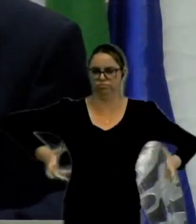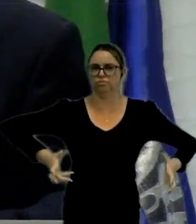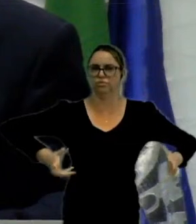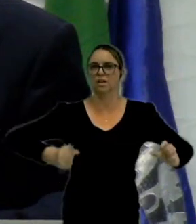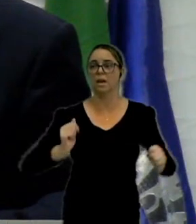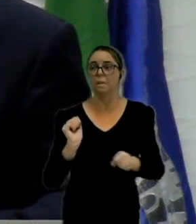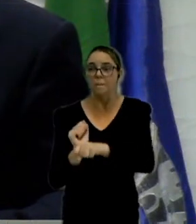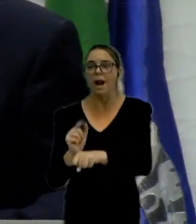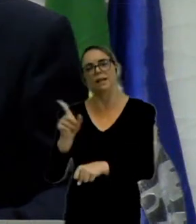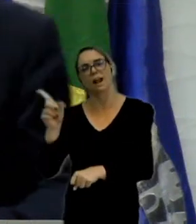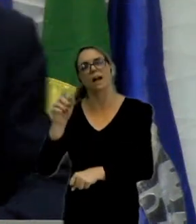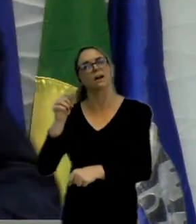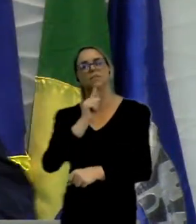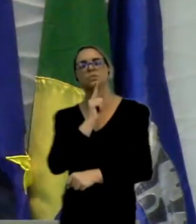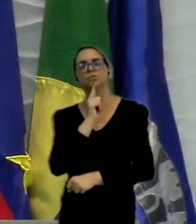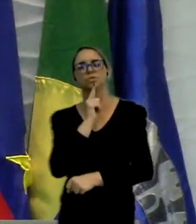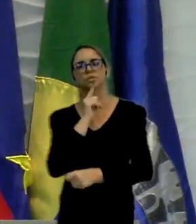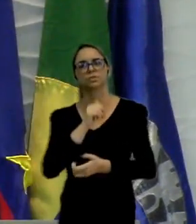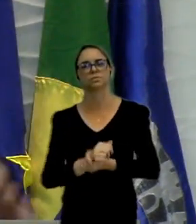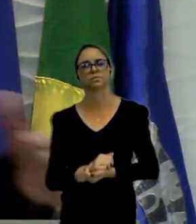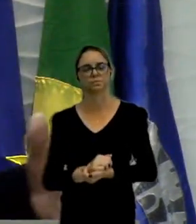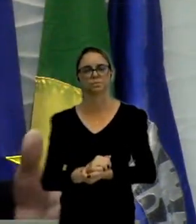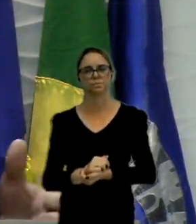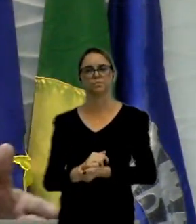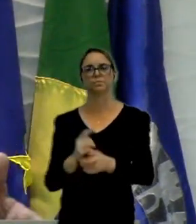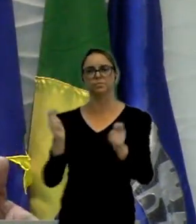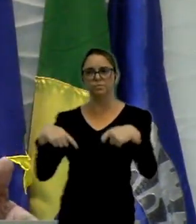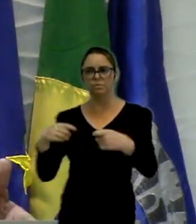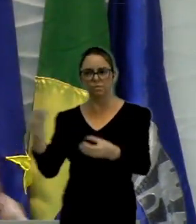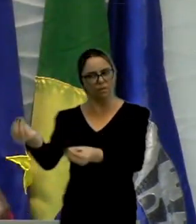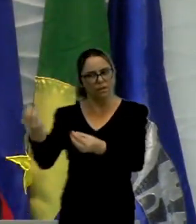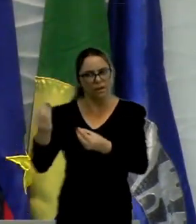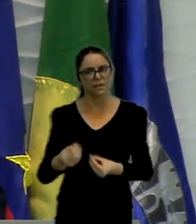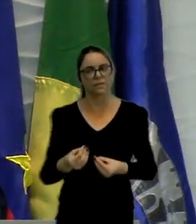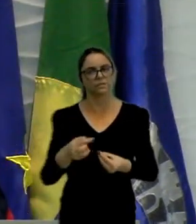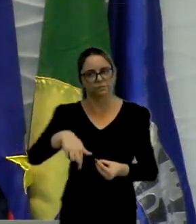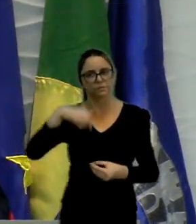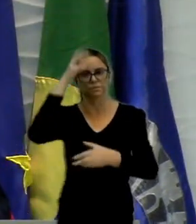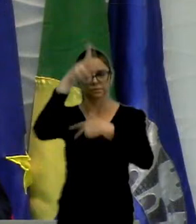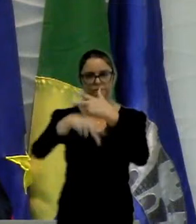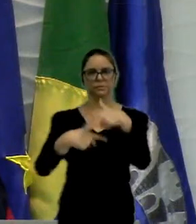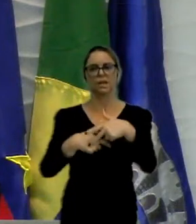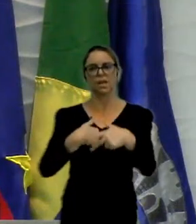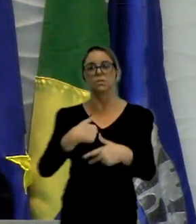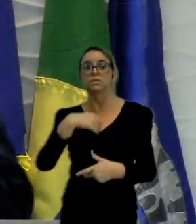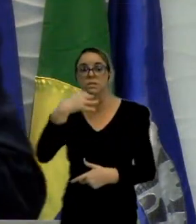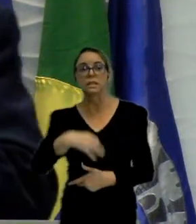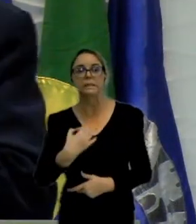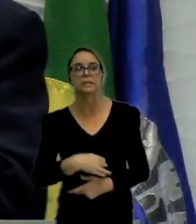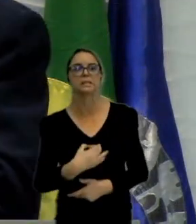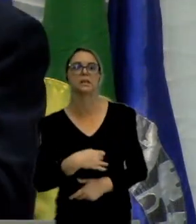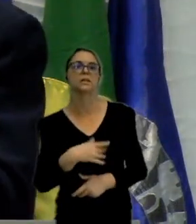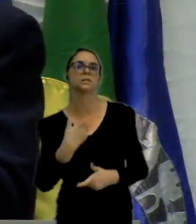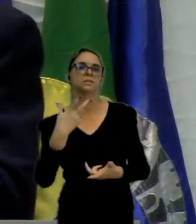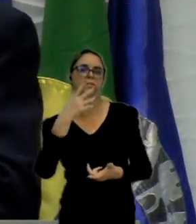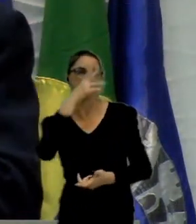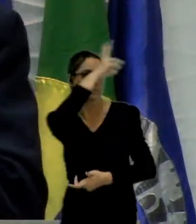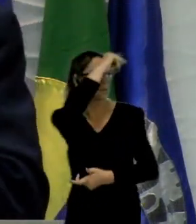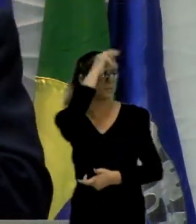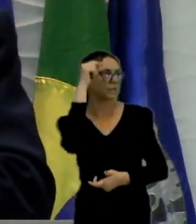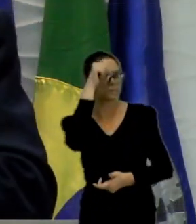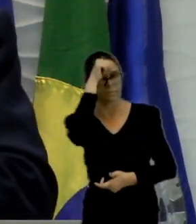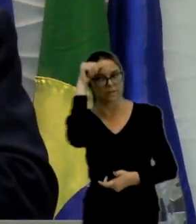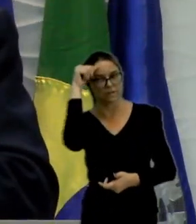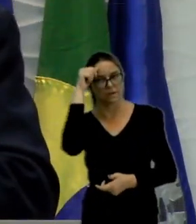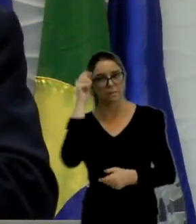Garanhuns. Para o município, eu tenho certeza que o prefeito Alexandre Matité entra com a sua